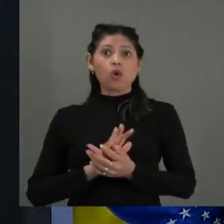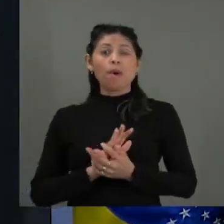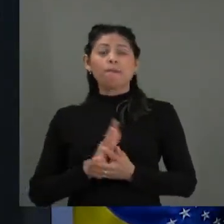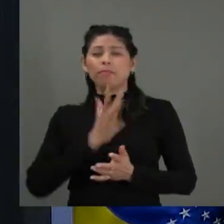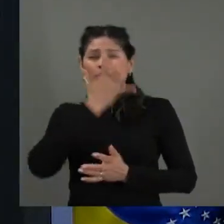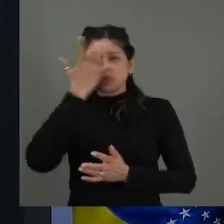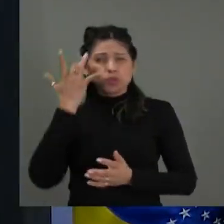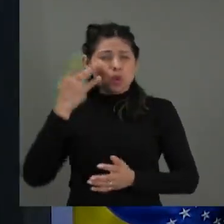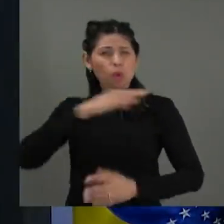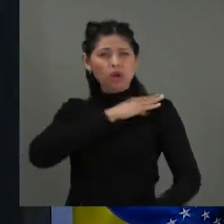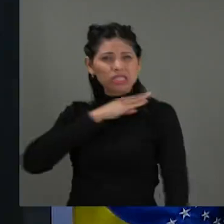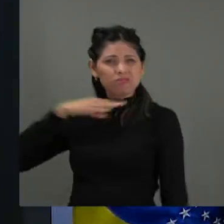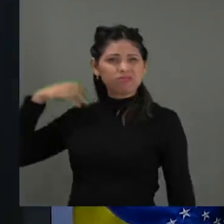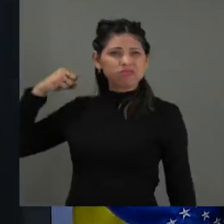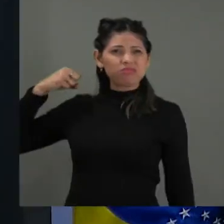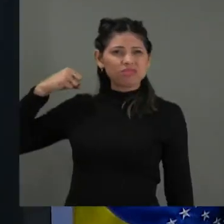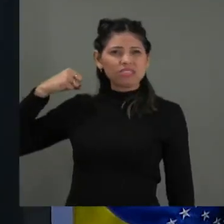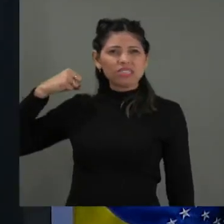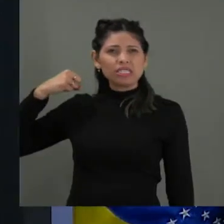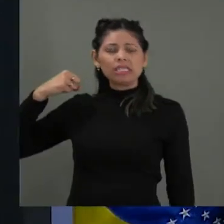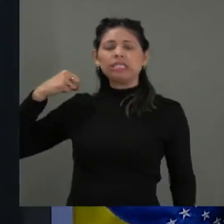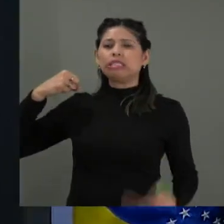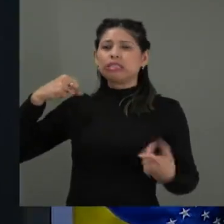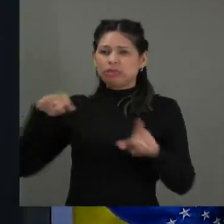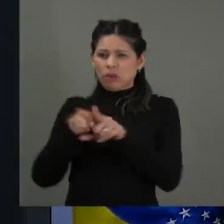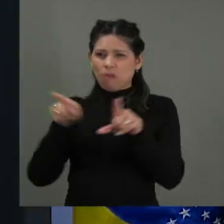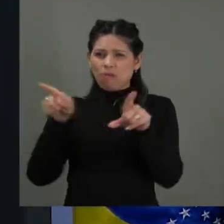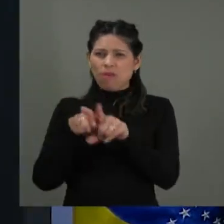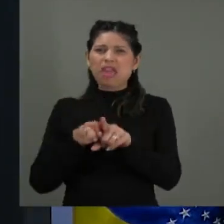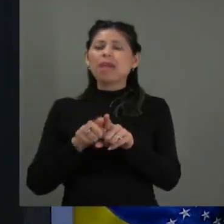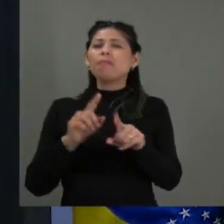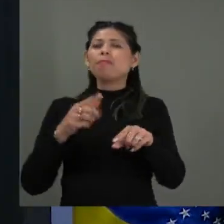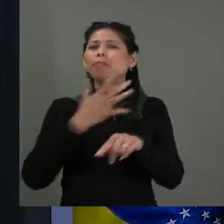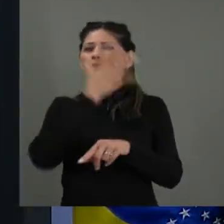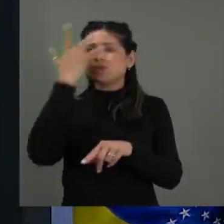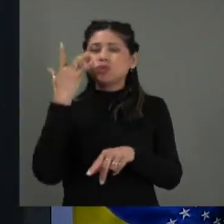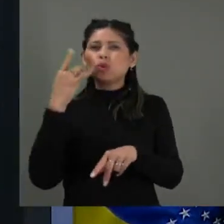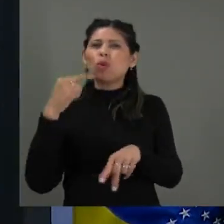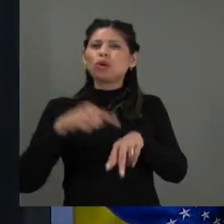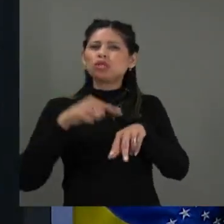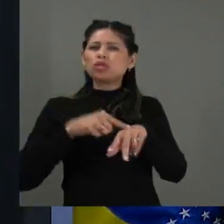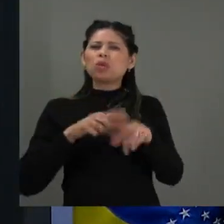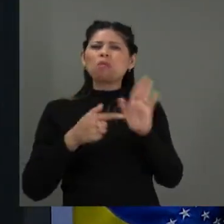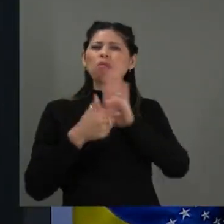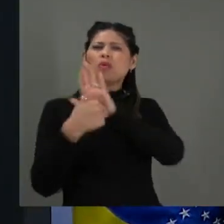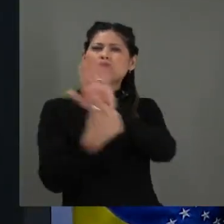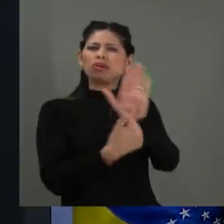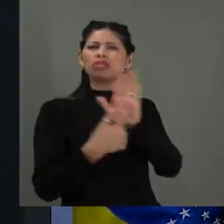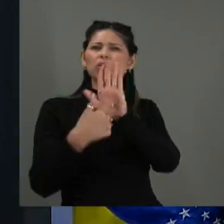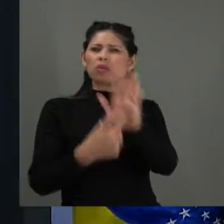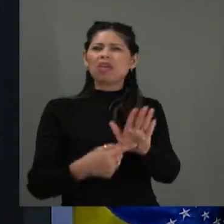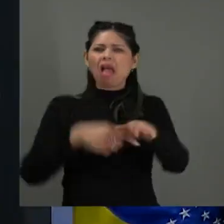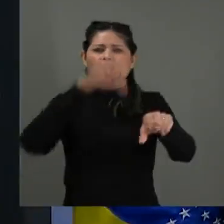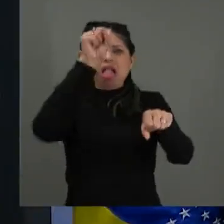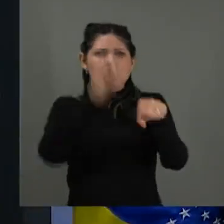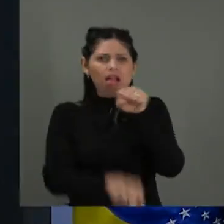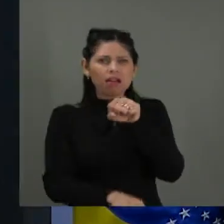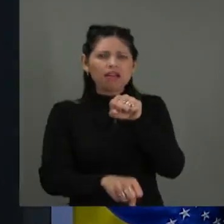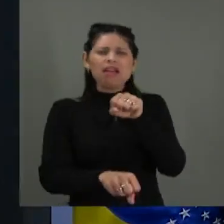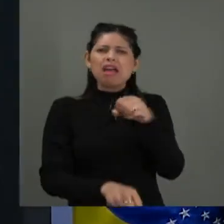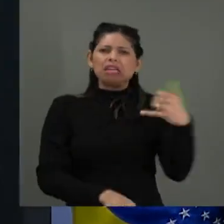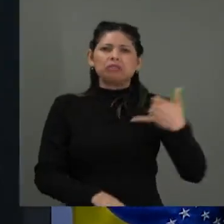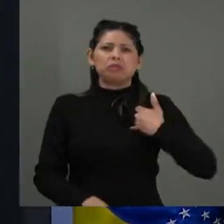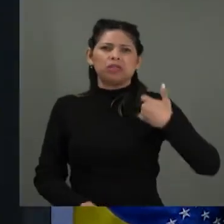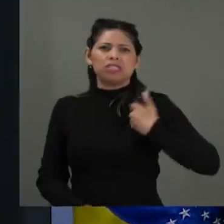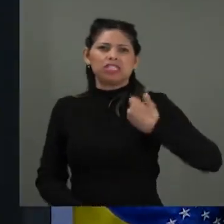decapitados e sinais de tortura, além do ataque a adolescentes com menos de 14 anos,